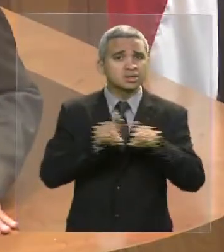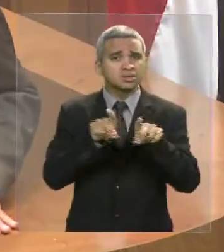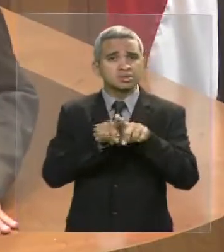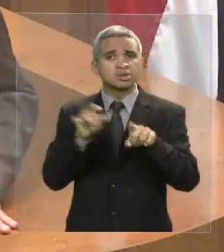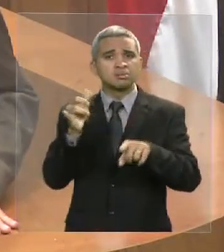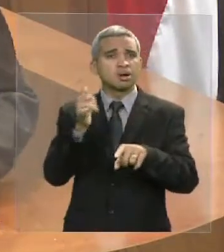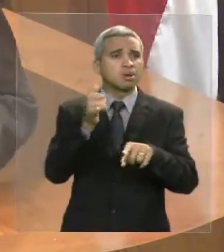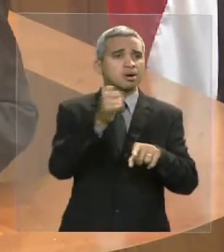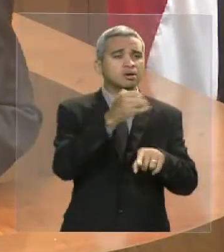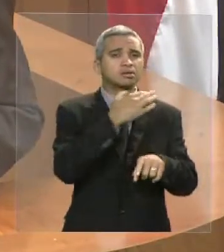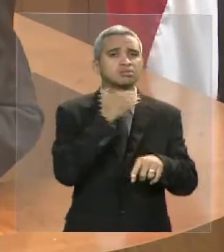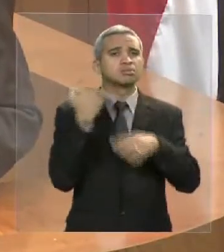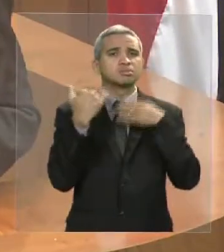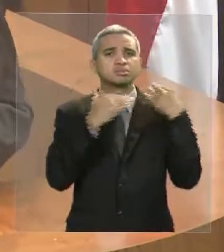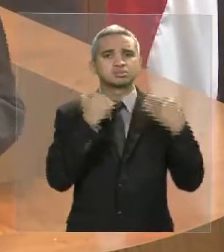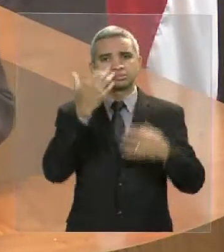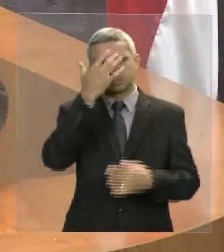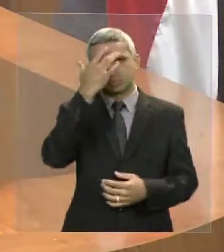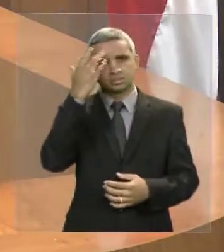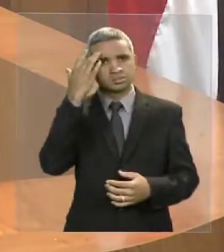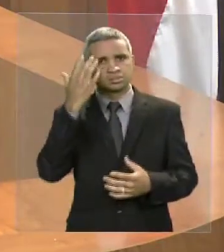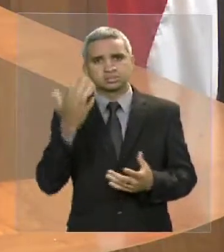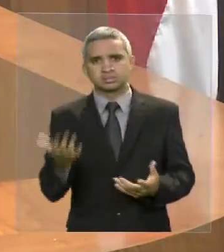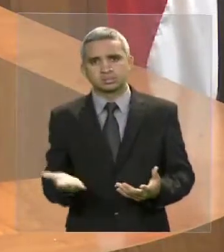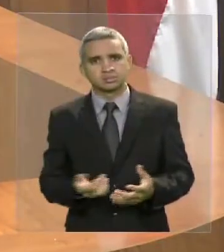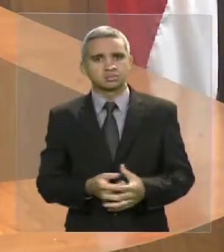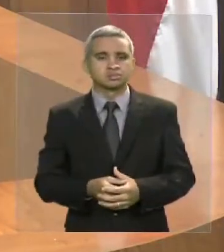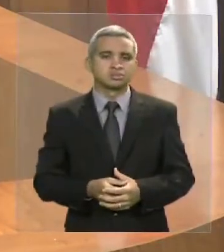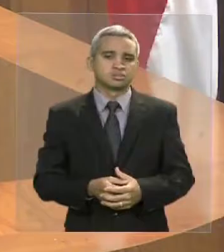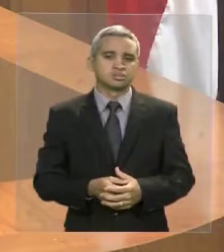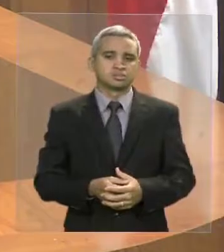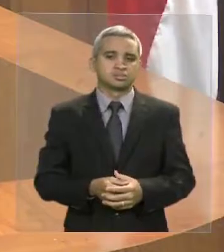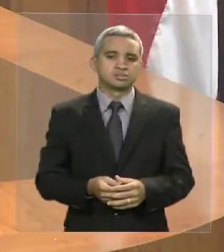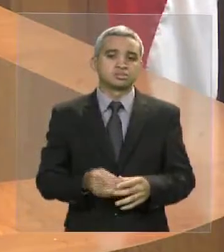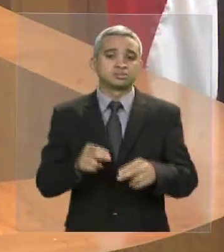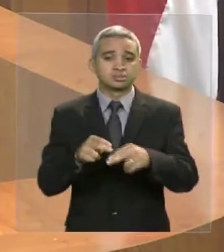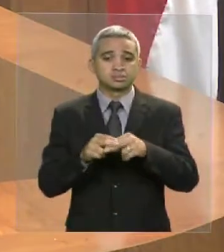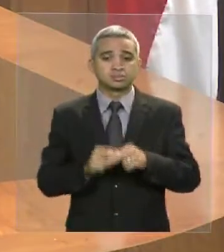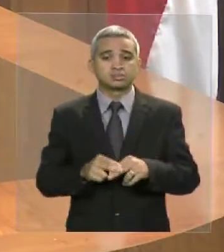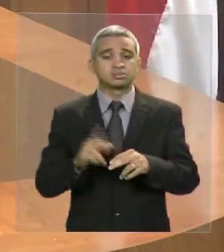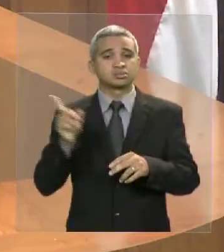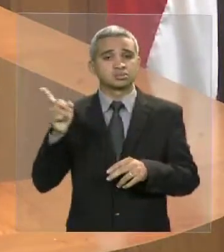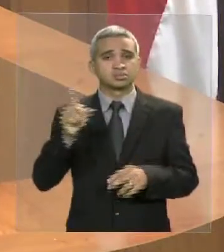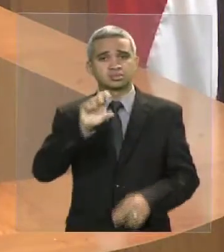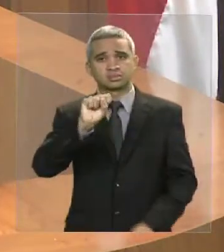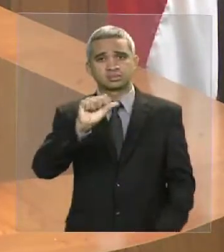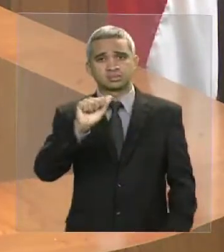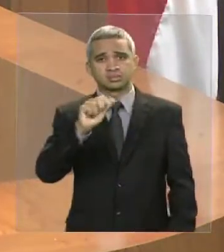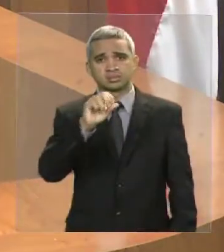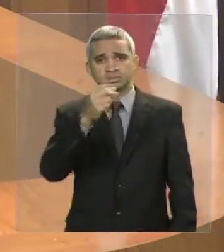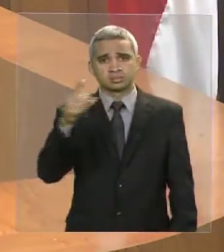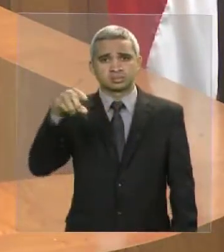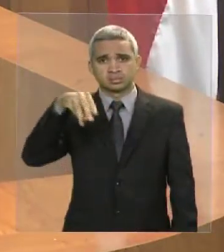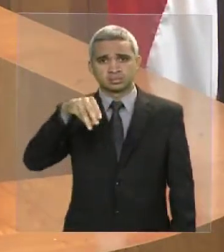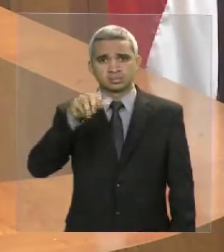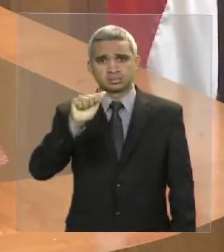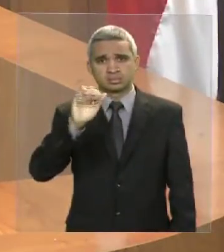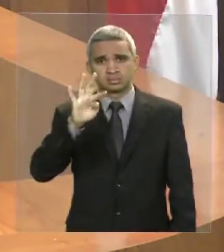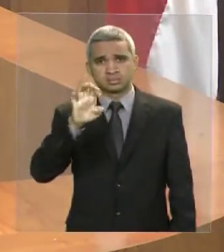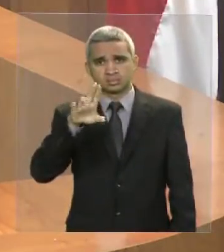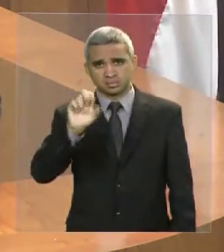pessoas. Então, esse clamor, ele veio realmente da nossa reunião que nós tivemos em São Mateus, reunido com o prefeito,